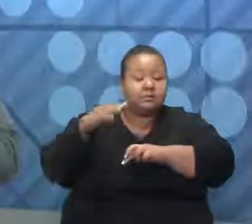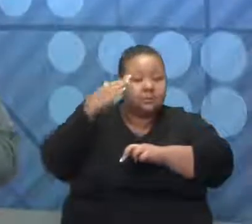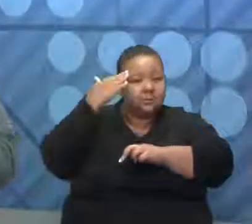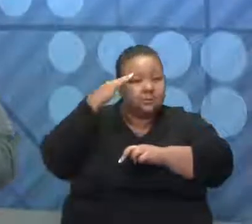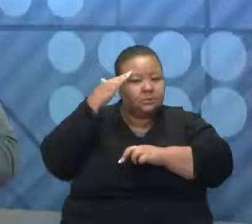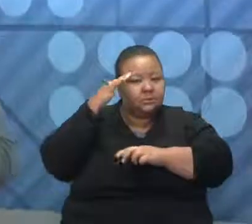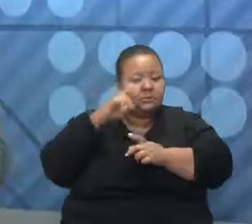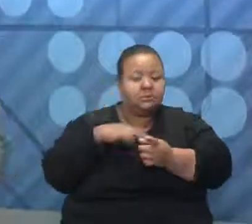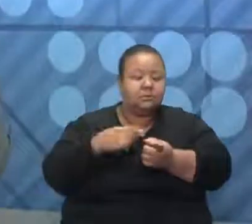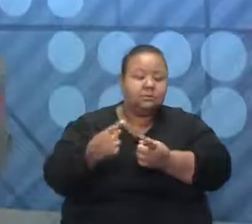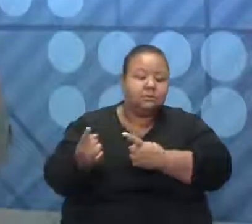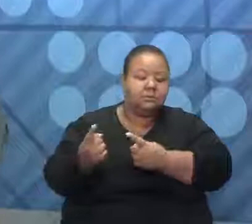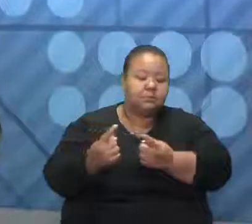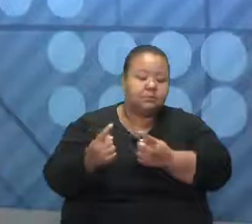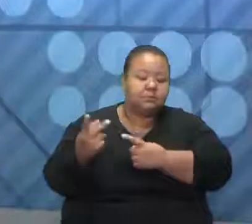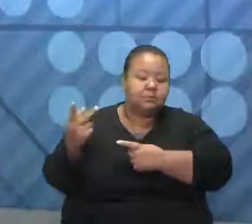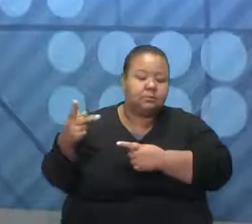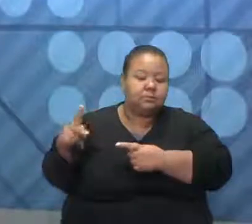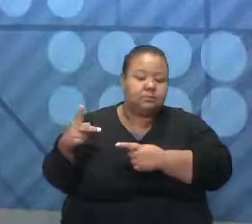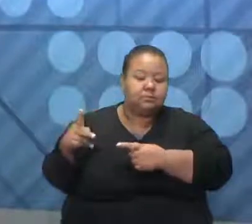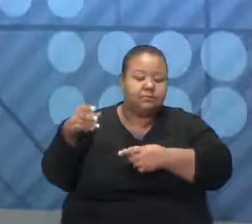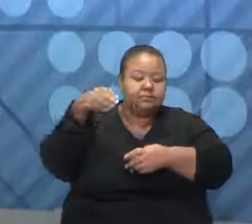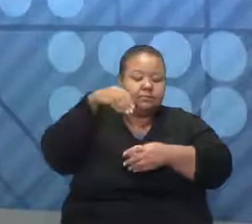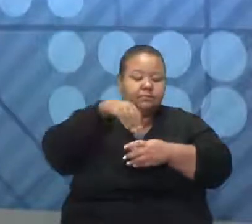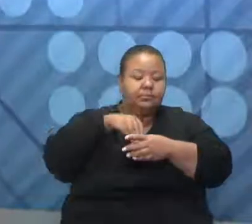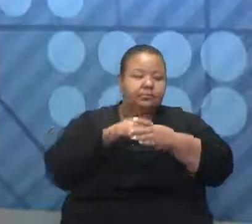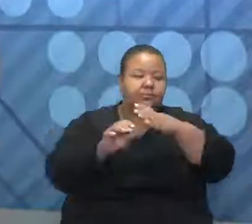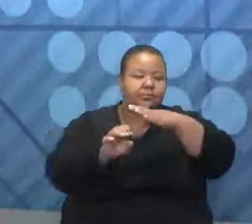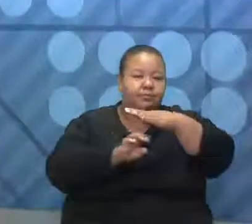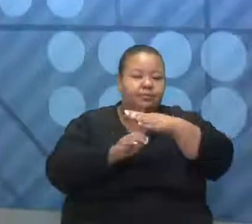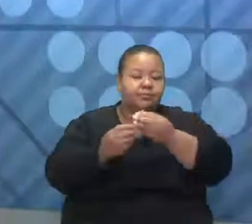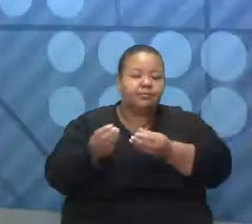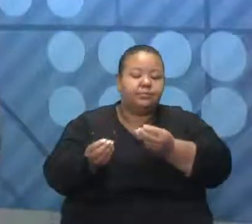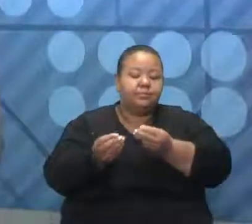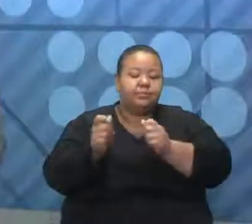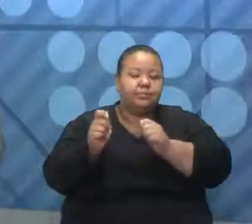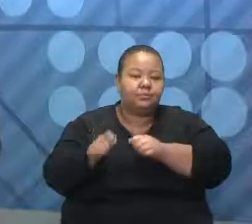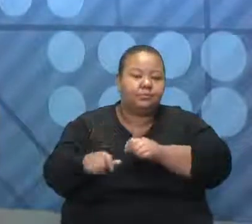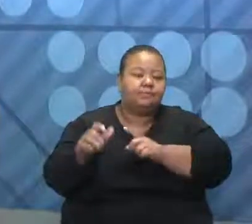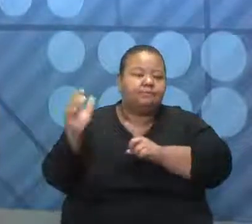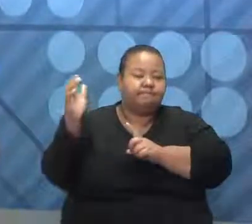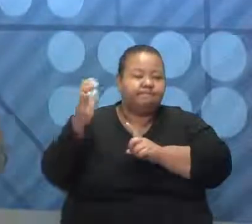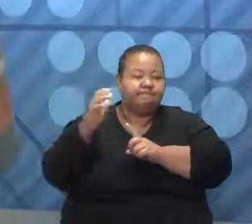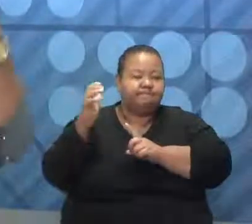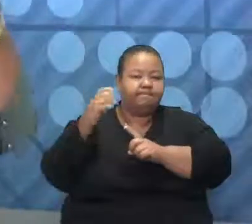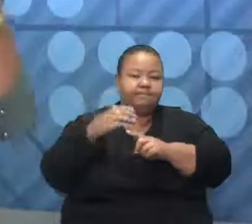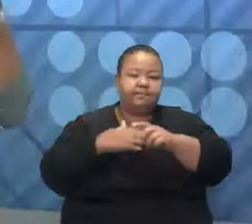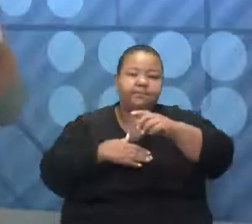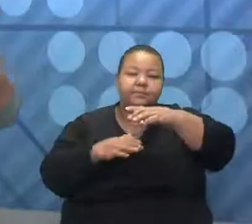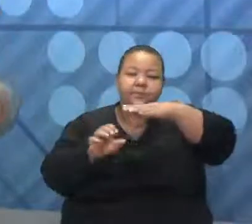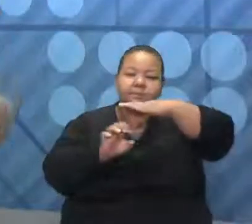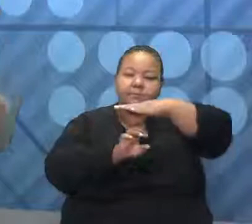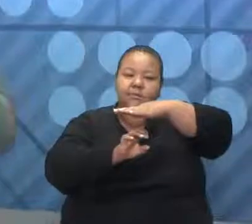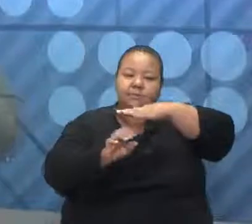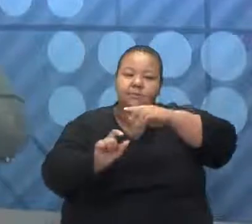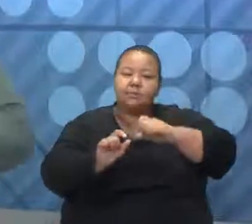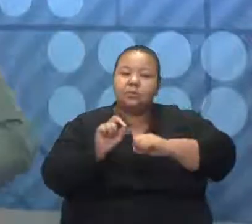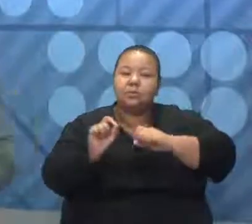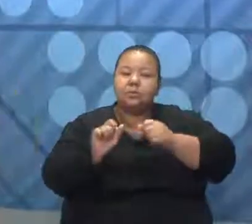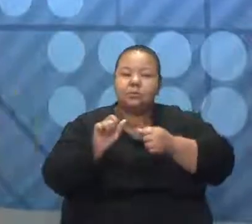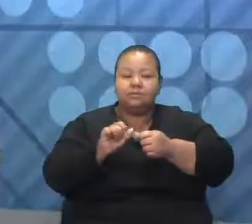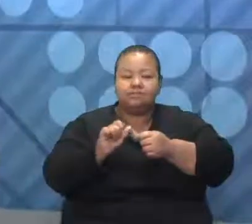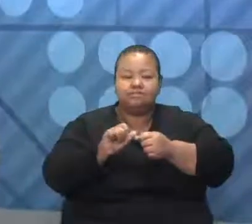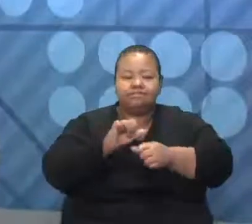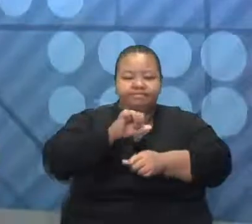relação existente dele com as ações da minha empresa. Como que ele pode impactar a minha empresa e o que eu tenho que fazer